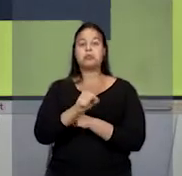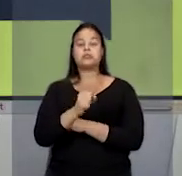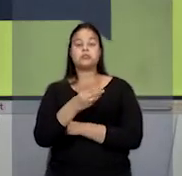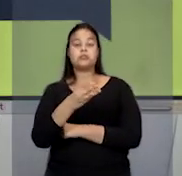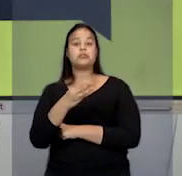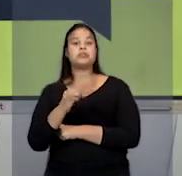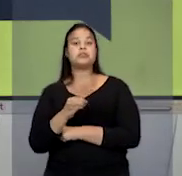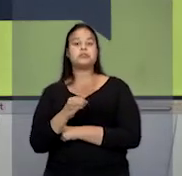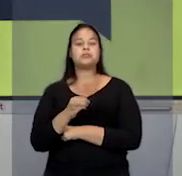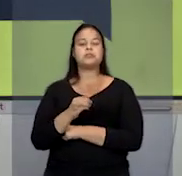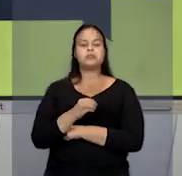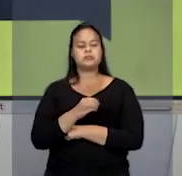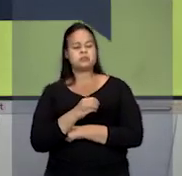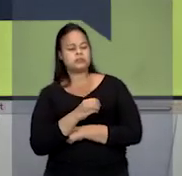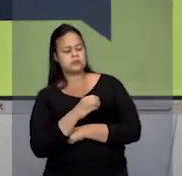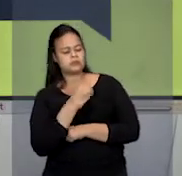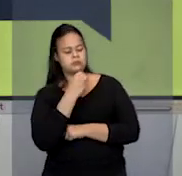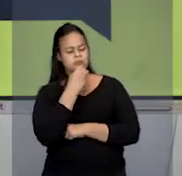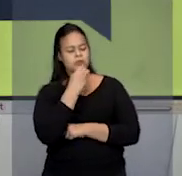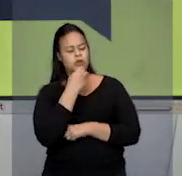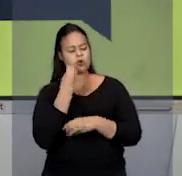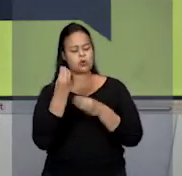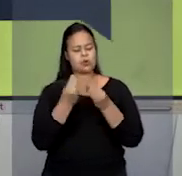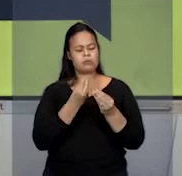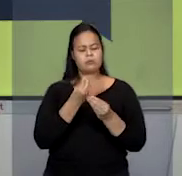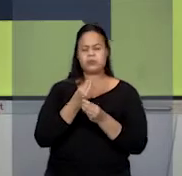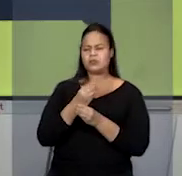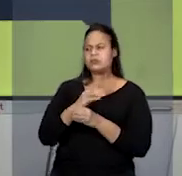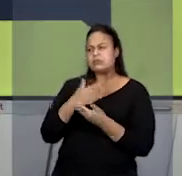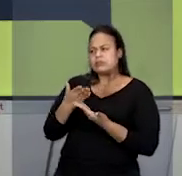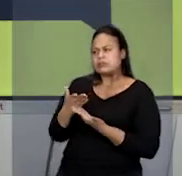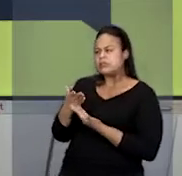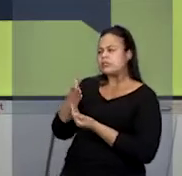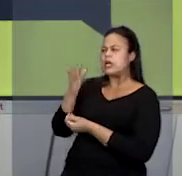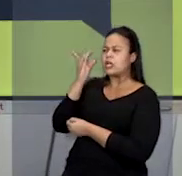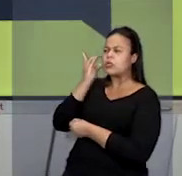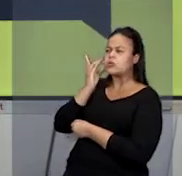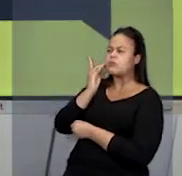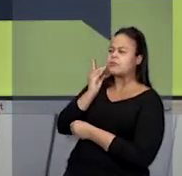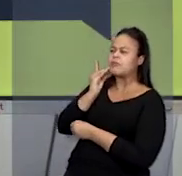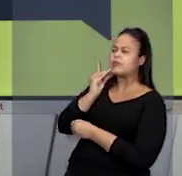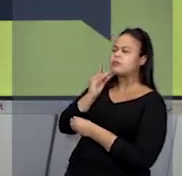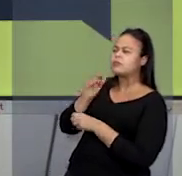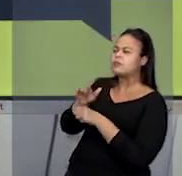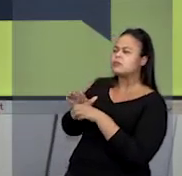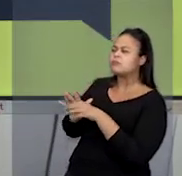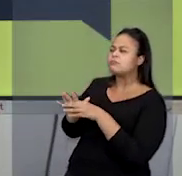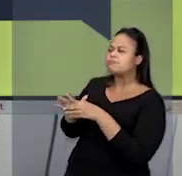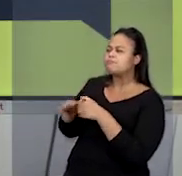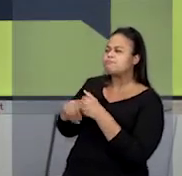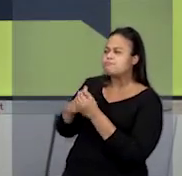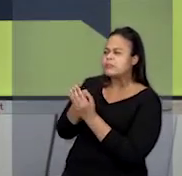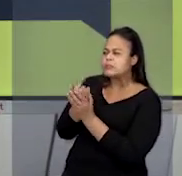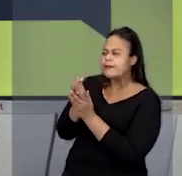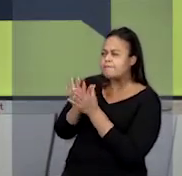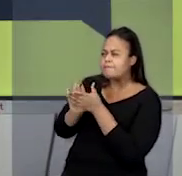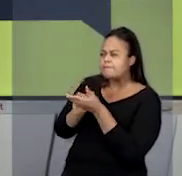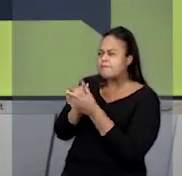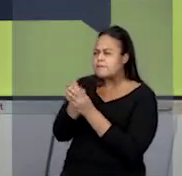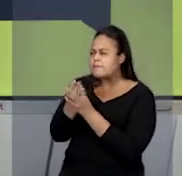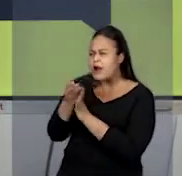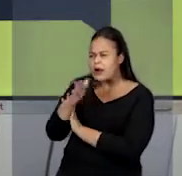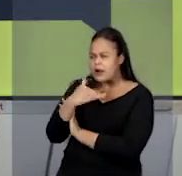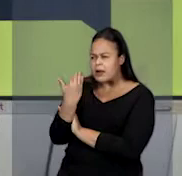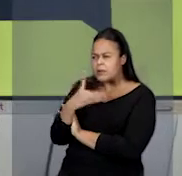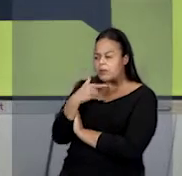havia desconfiança que o Dom Pedro pudesse ter algo a ver, né, ou que o governo dele pudesse ter algo a ver com a morte do Líbero Badaró. Porque